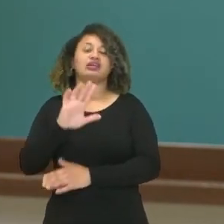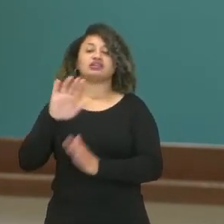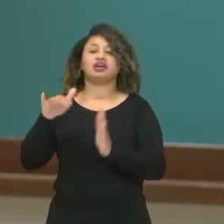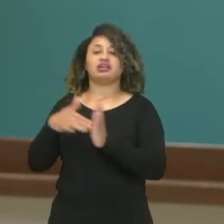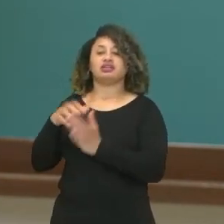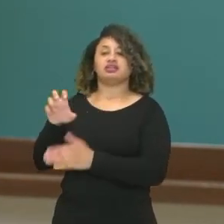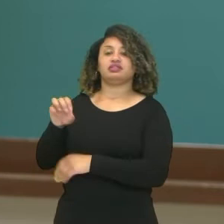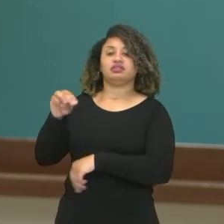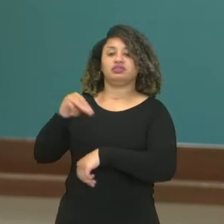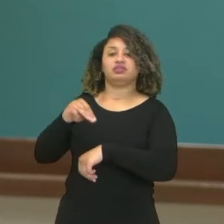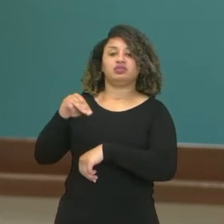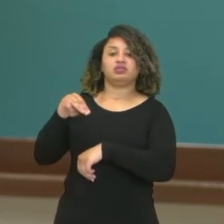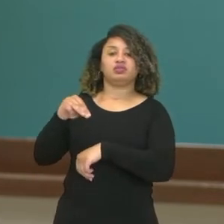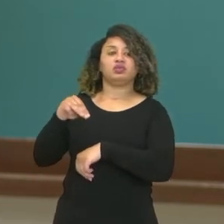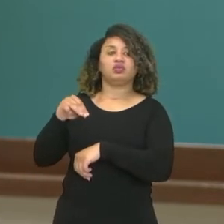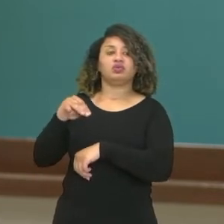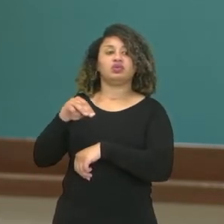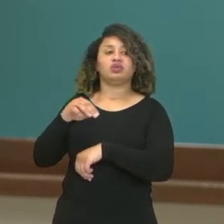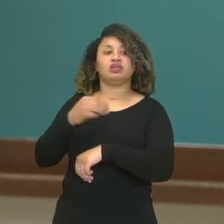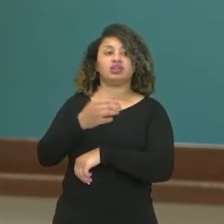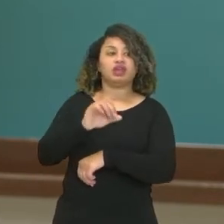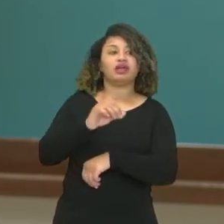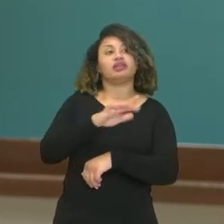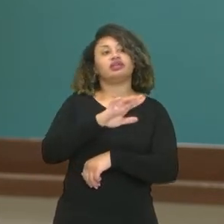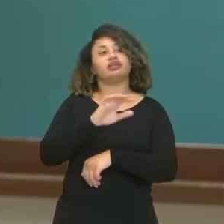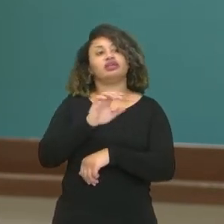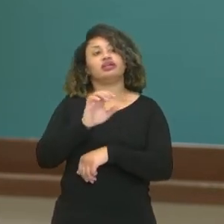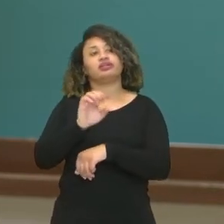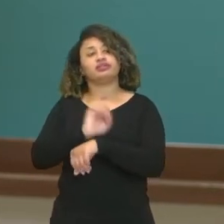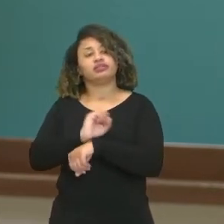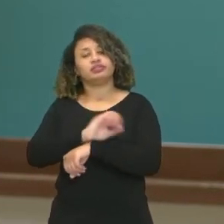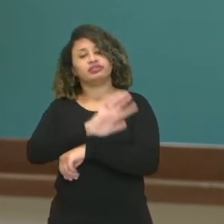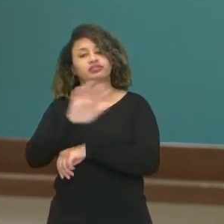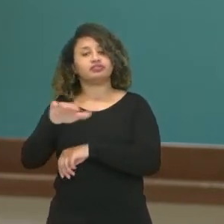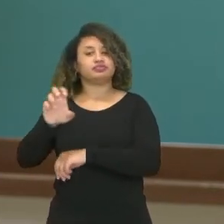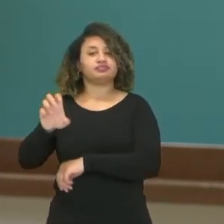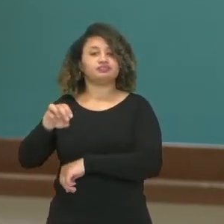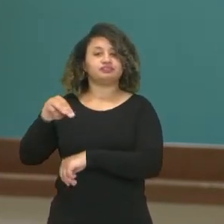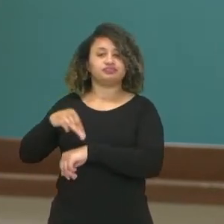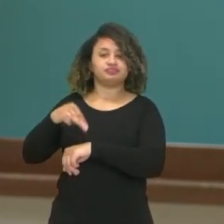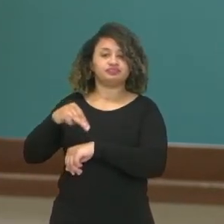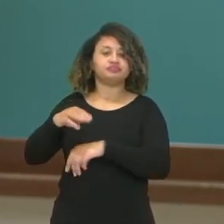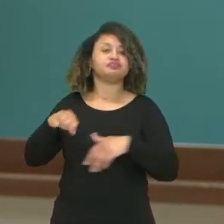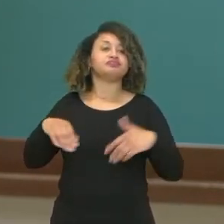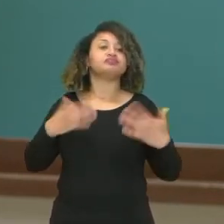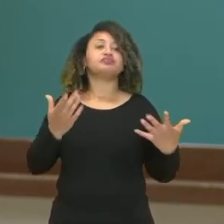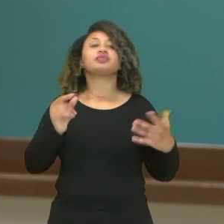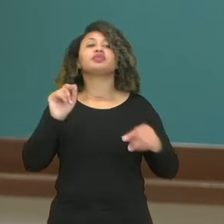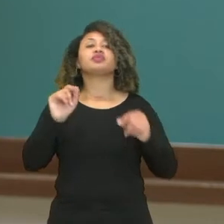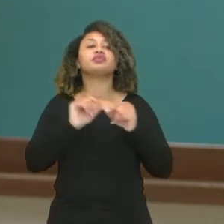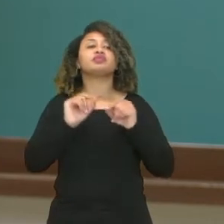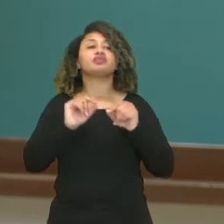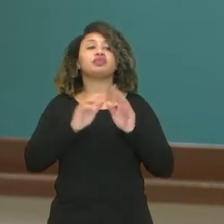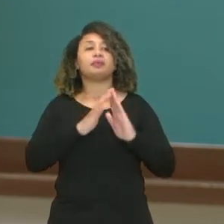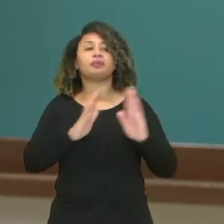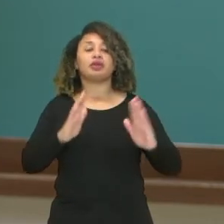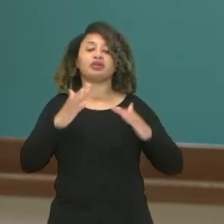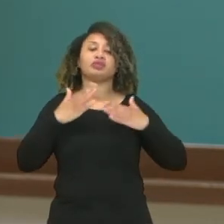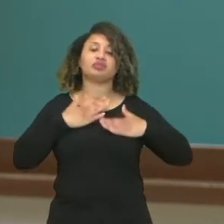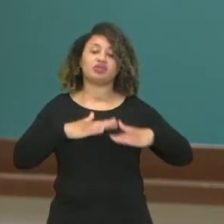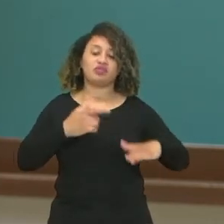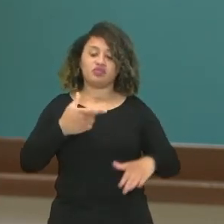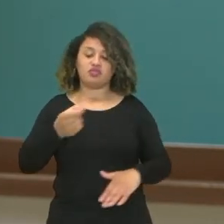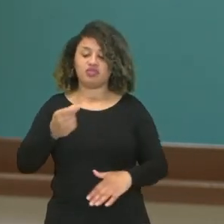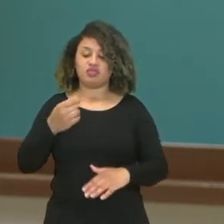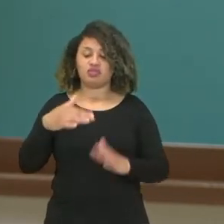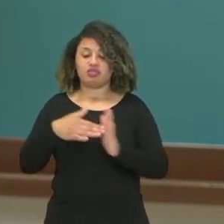minutos, tá? Que seria segundos, tá? Perdão. Então, olha só a diferença. Aqui é quando eu vou fazer a parte do descanso. Eu vou de 20 a